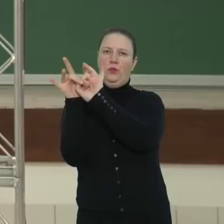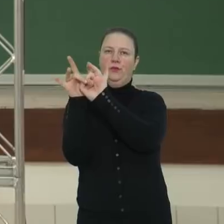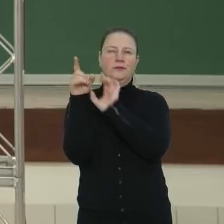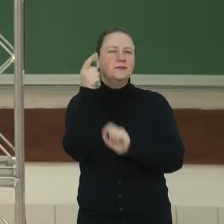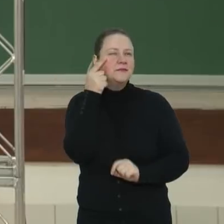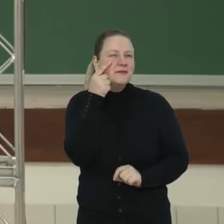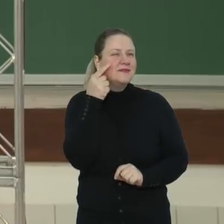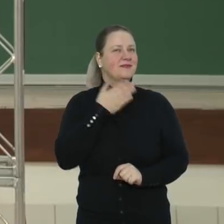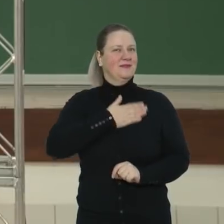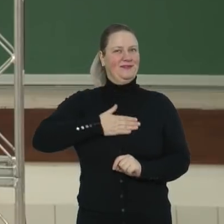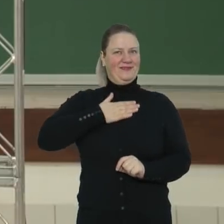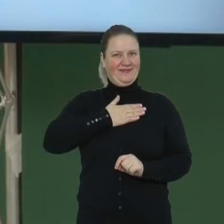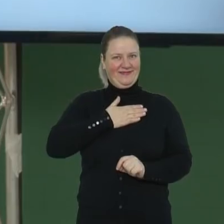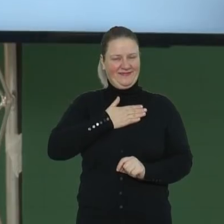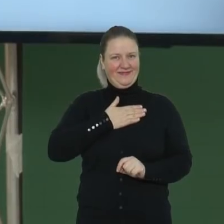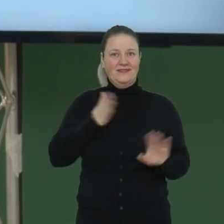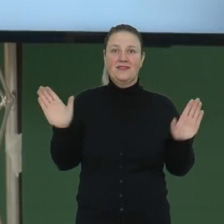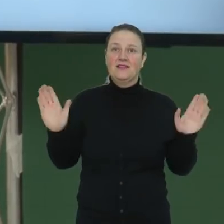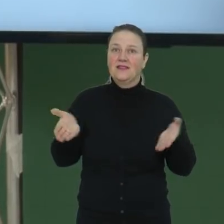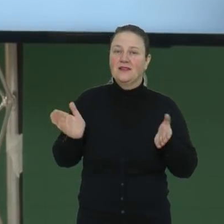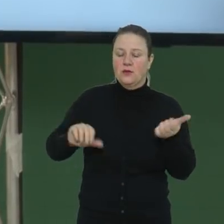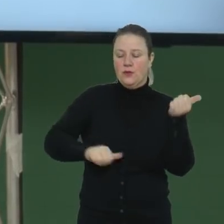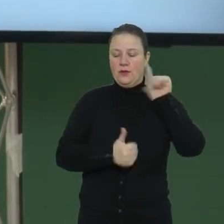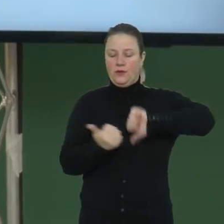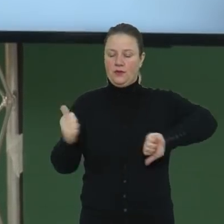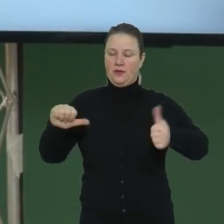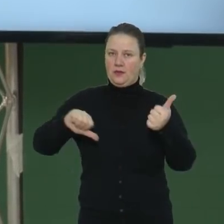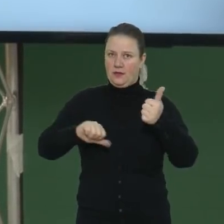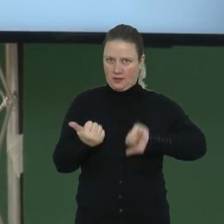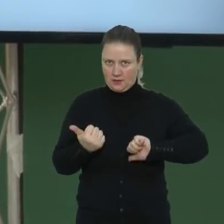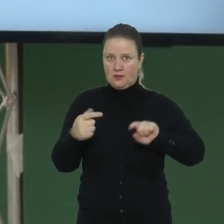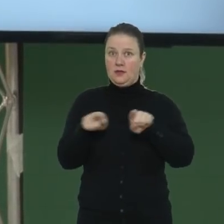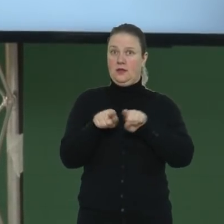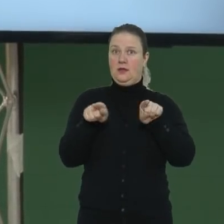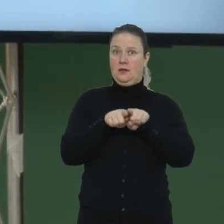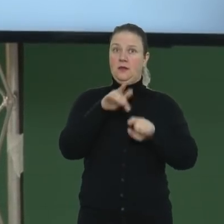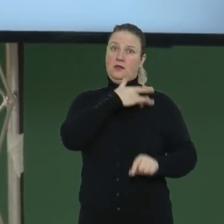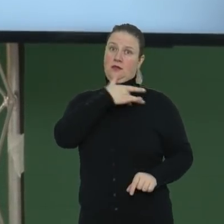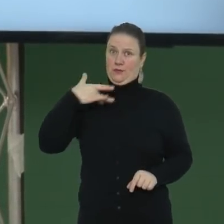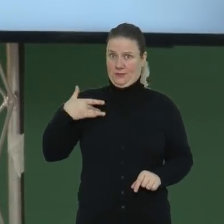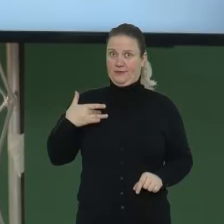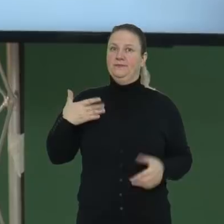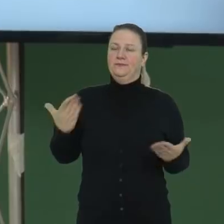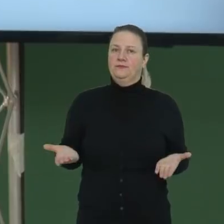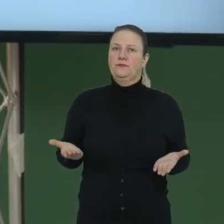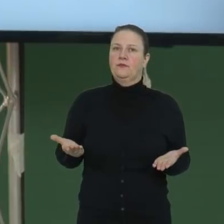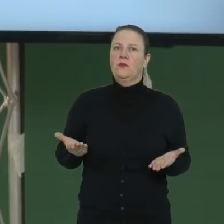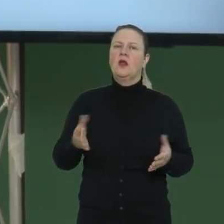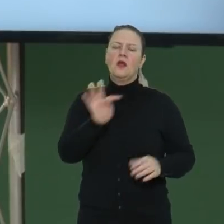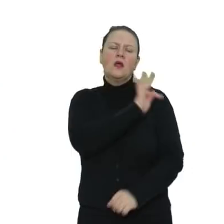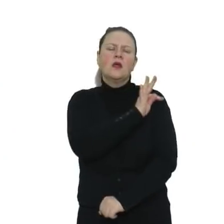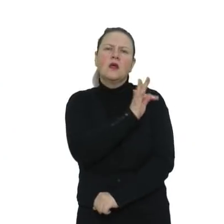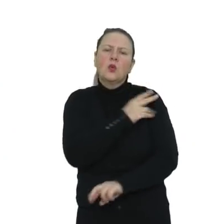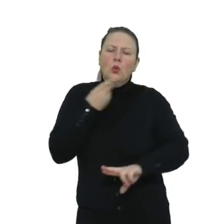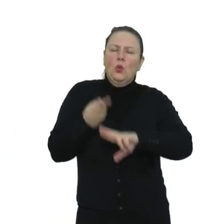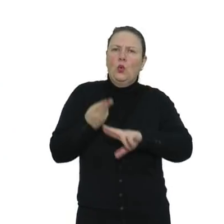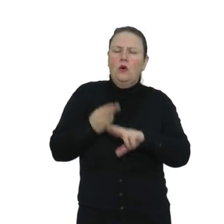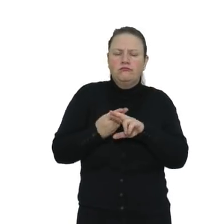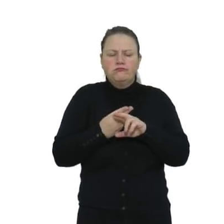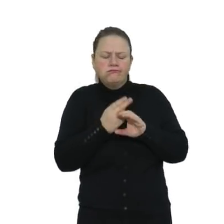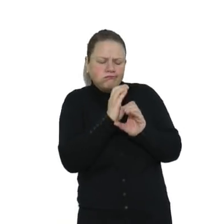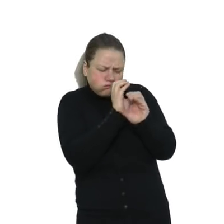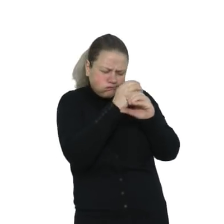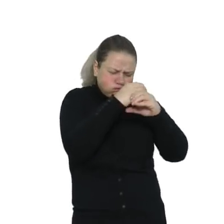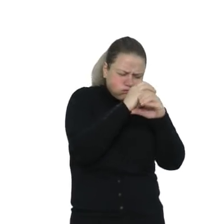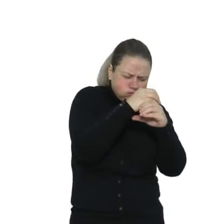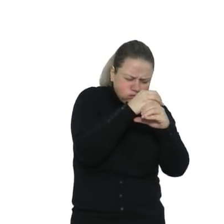gostar. Aqui fala da química e em relação um pouquinho da saúde. Diz assim, a técnica utilizada para diagnosticar